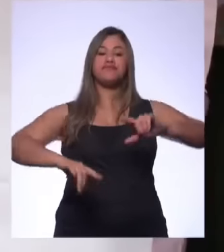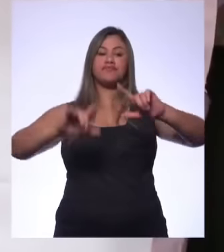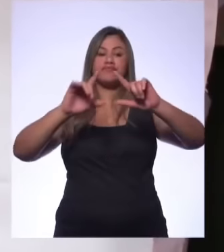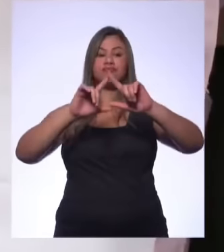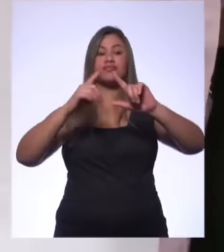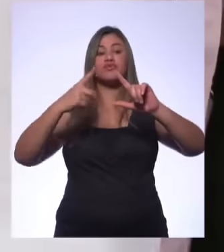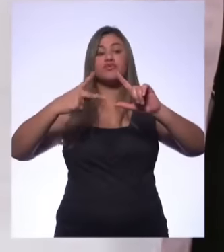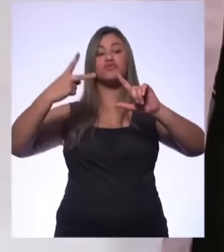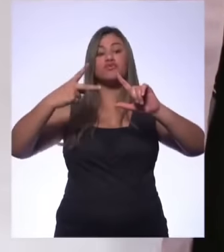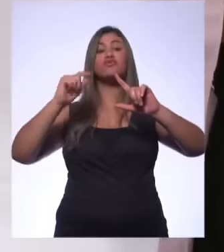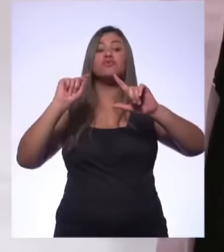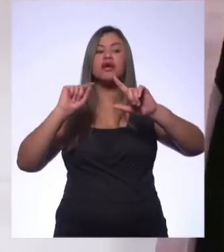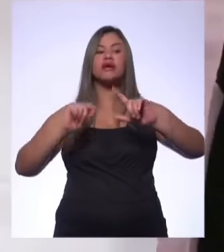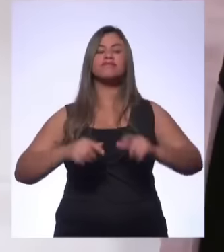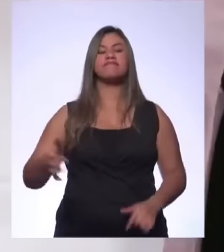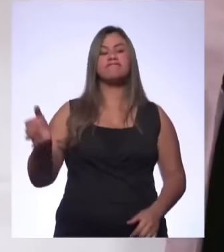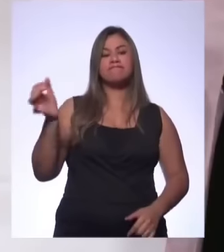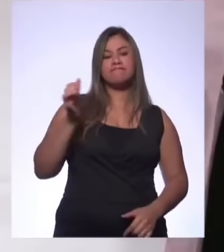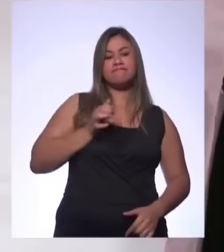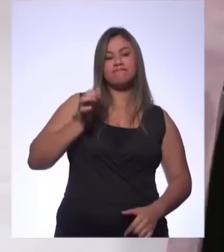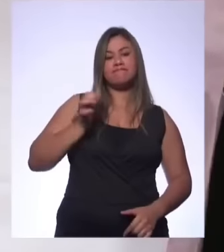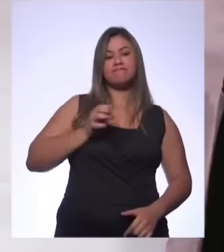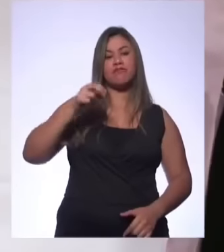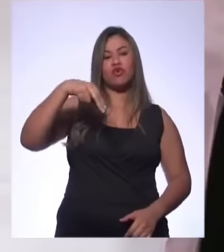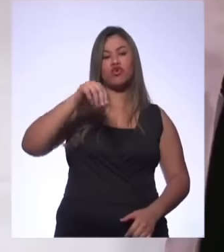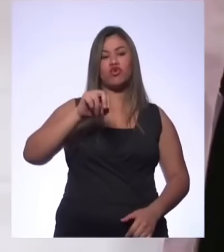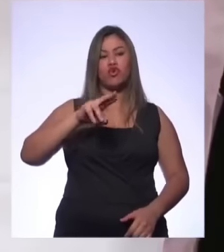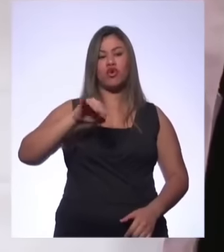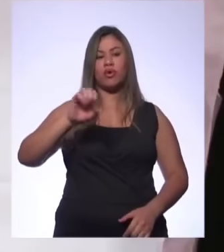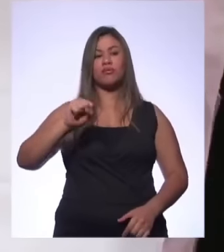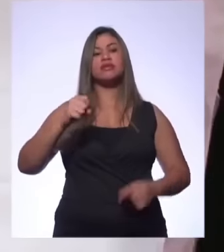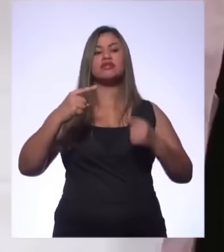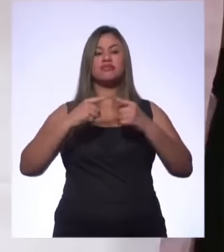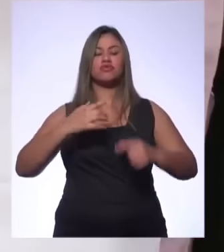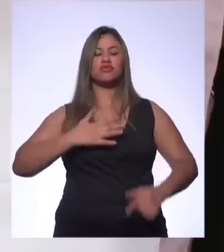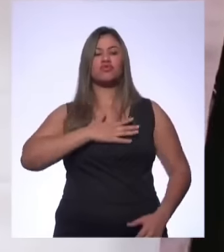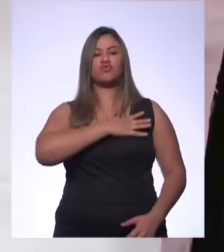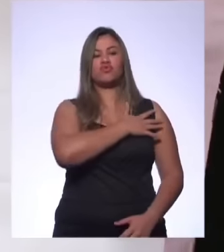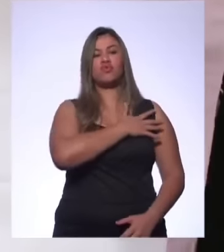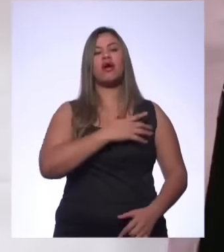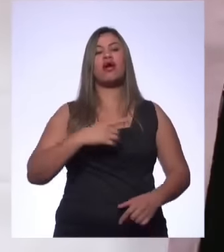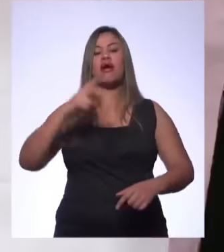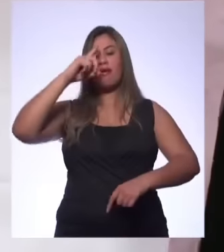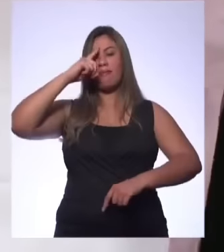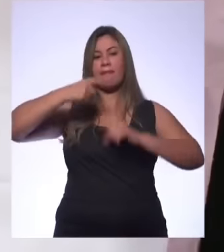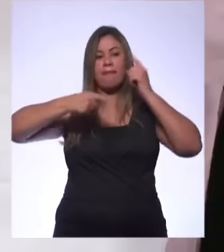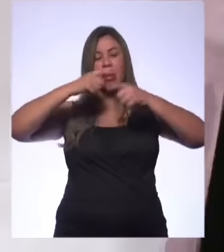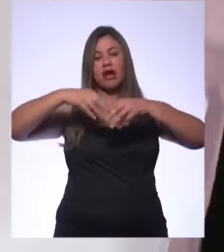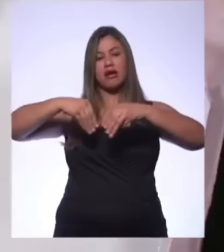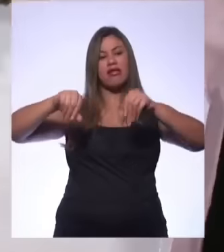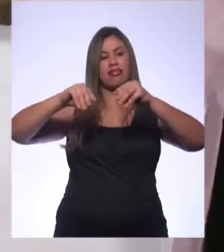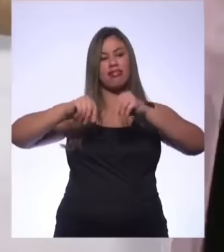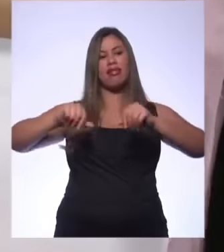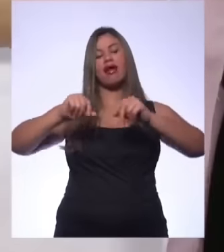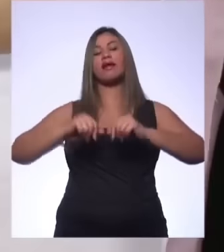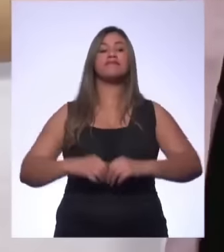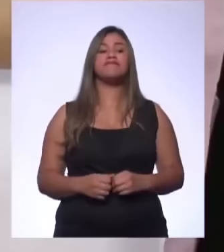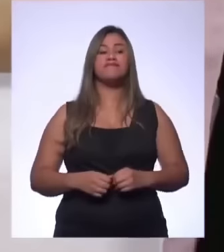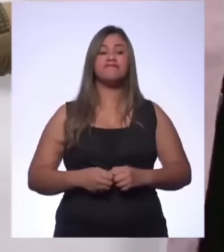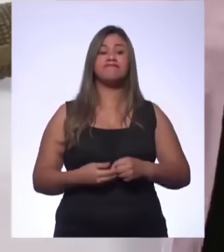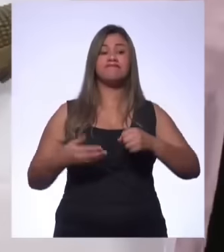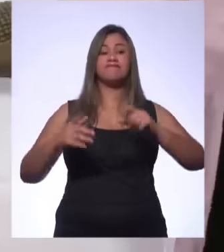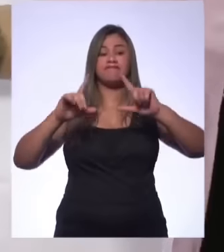seus privilégios? Os nobres. Quem são os nobres? Eles são alguns cavaleiros que vão para as guerras, são donos de terras também. E, na